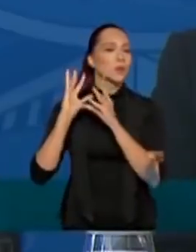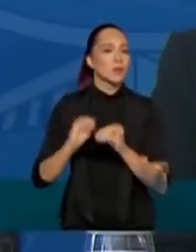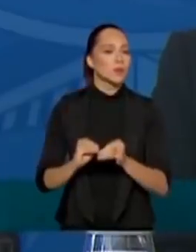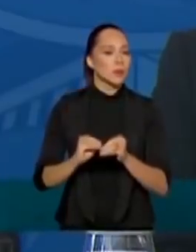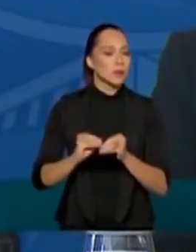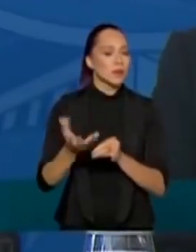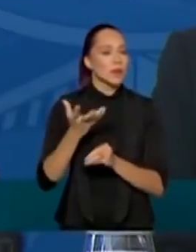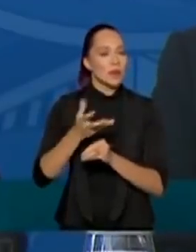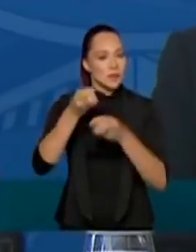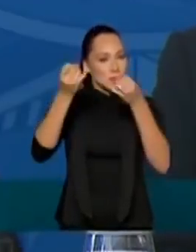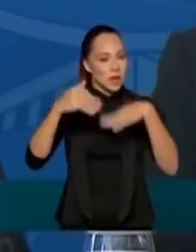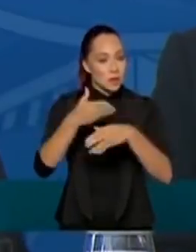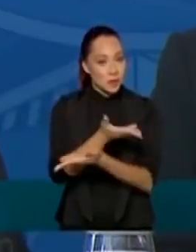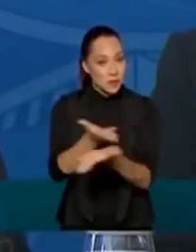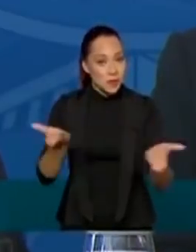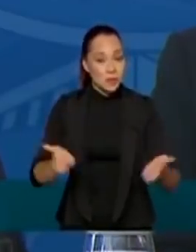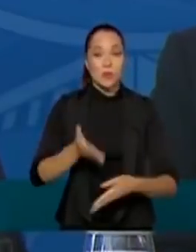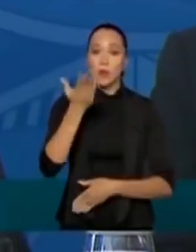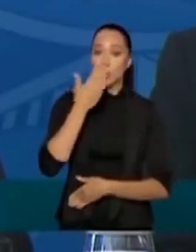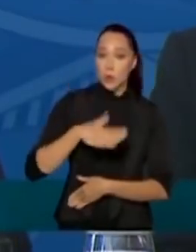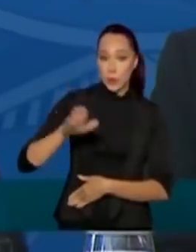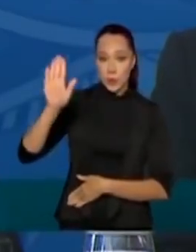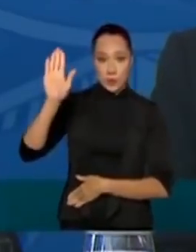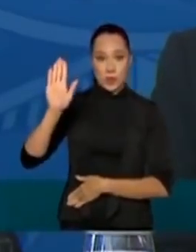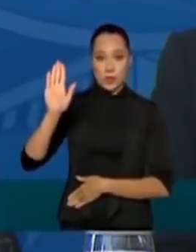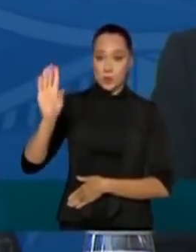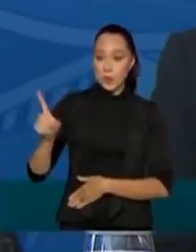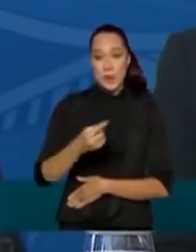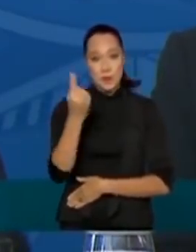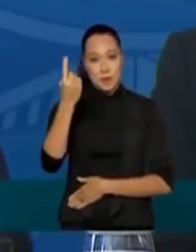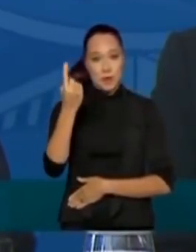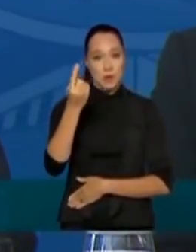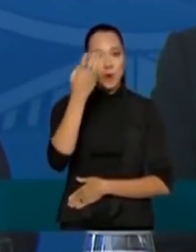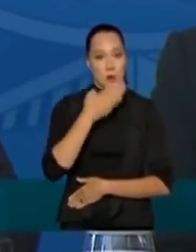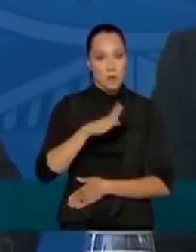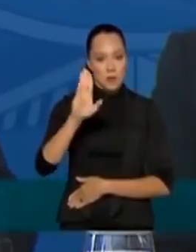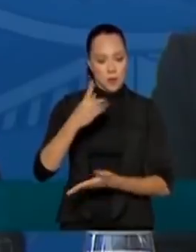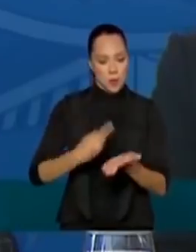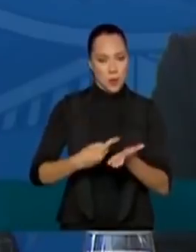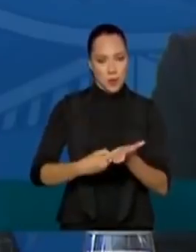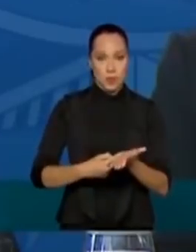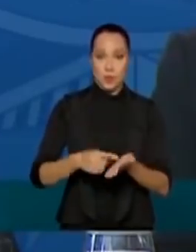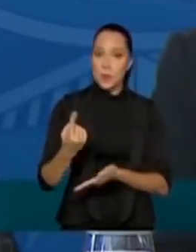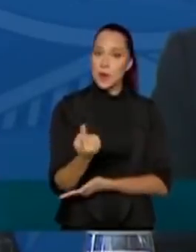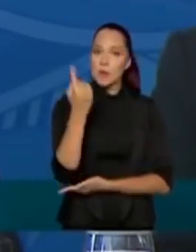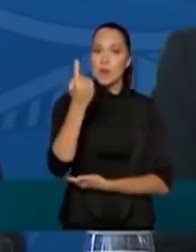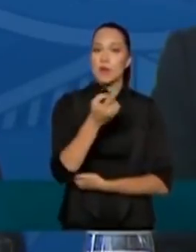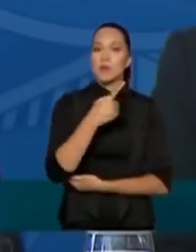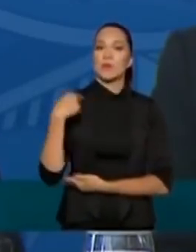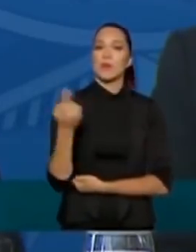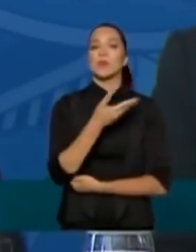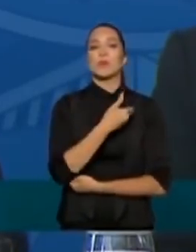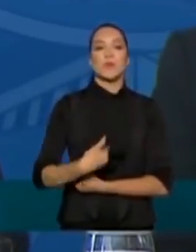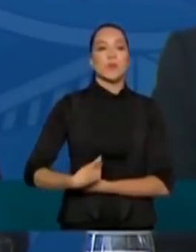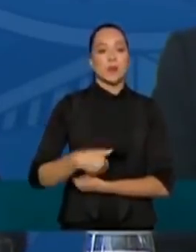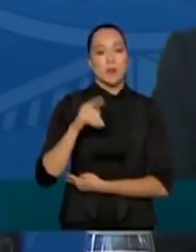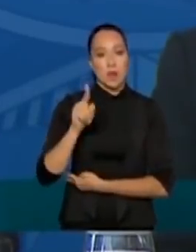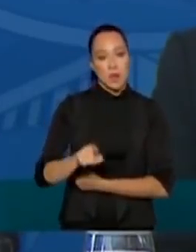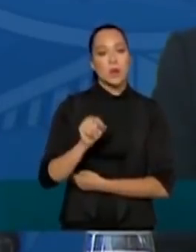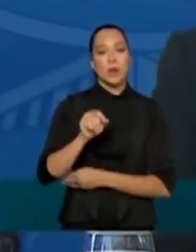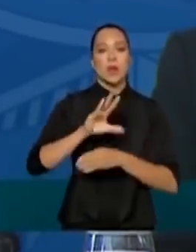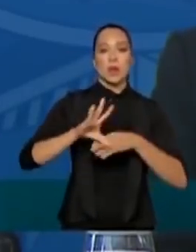Quero dizer para vocês que o compromisso número um do nosso governo é com